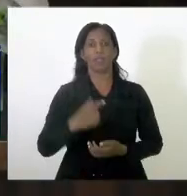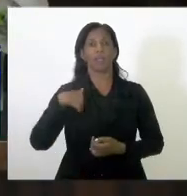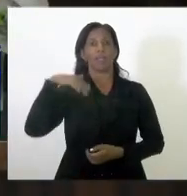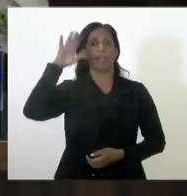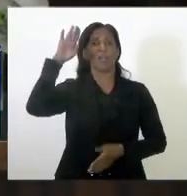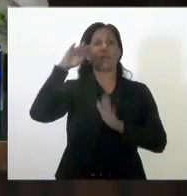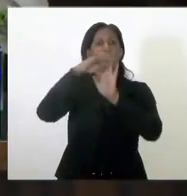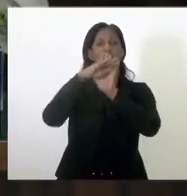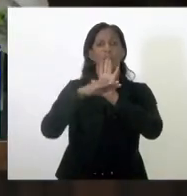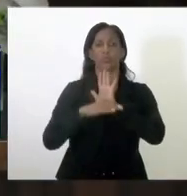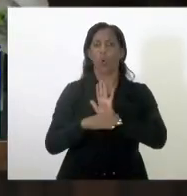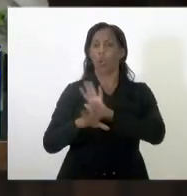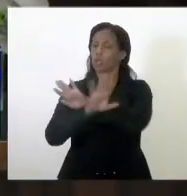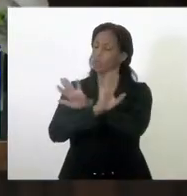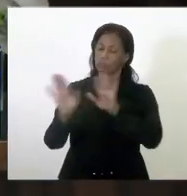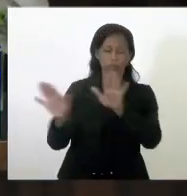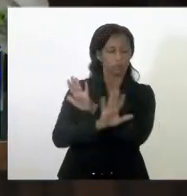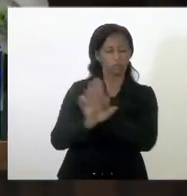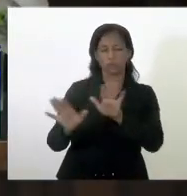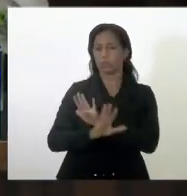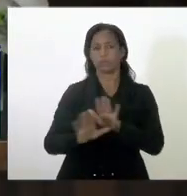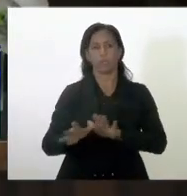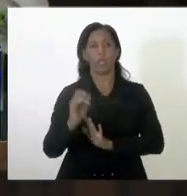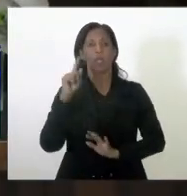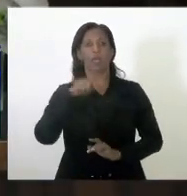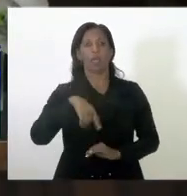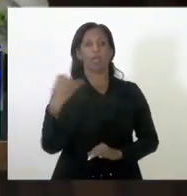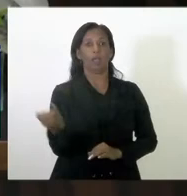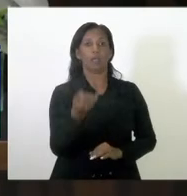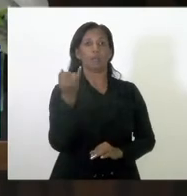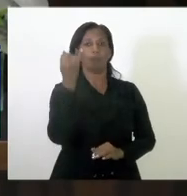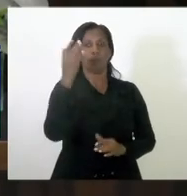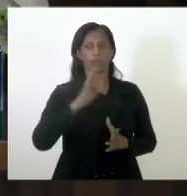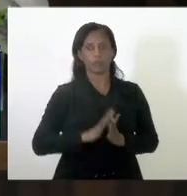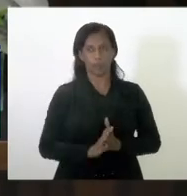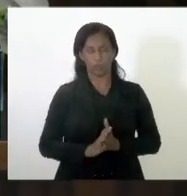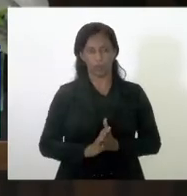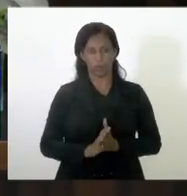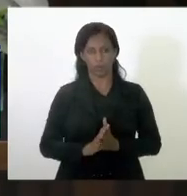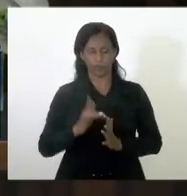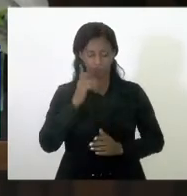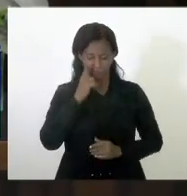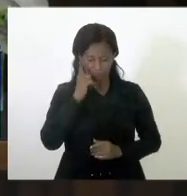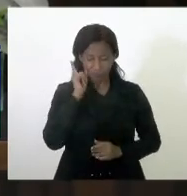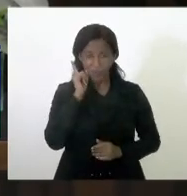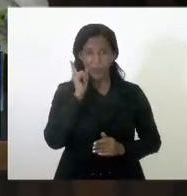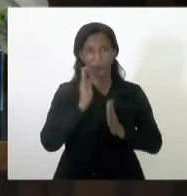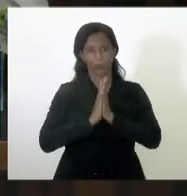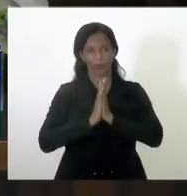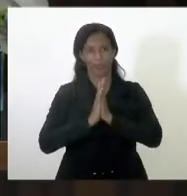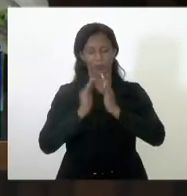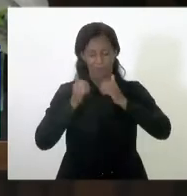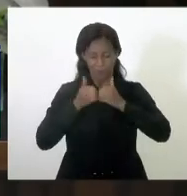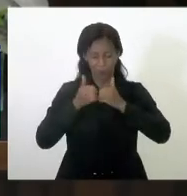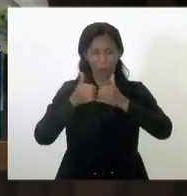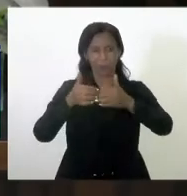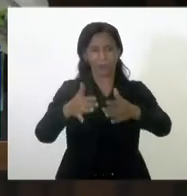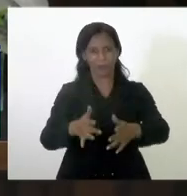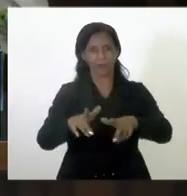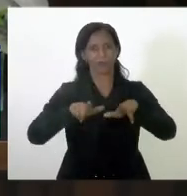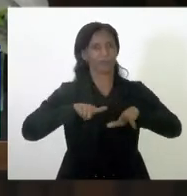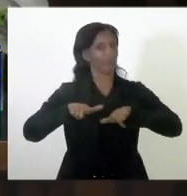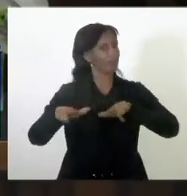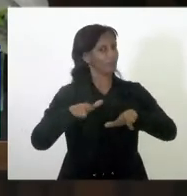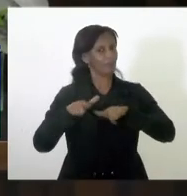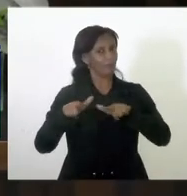entendimento. Não vou conceder, porque é importante... Ontem, quando nós iniciamos aqui os trabalhos, era